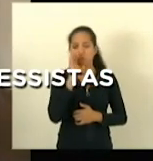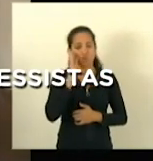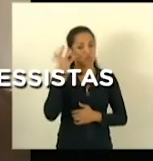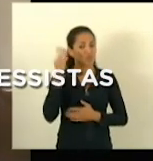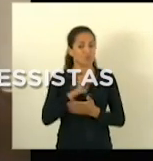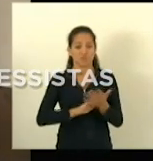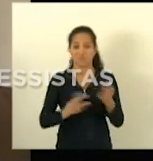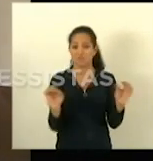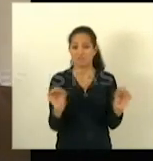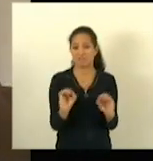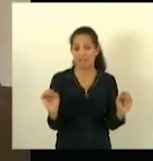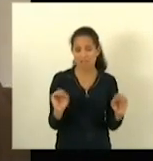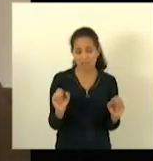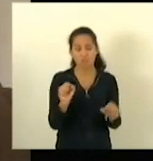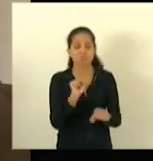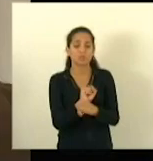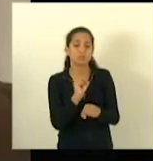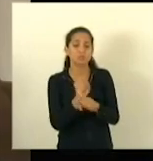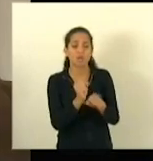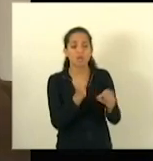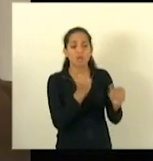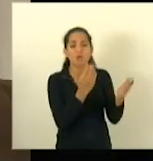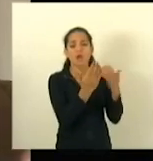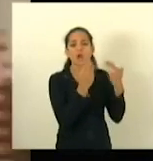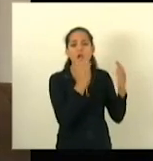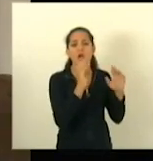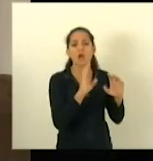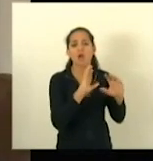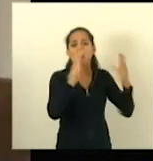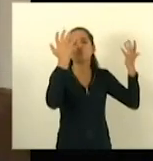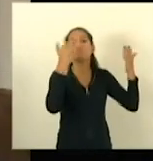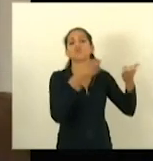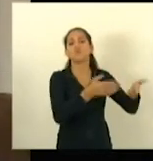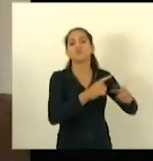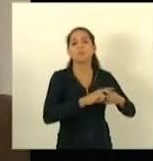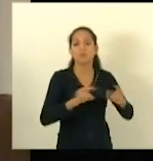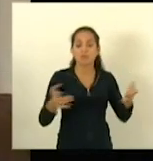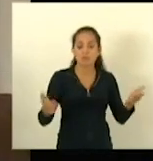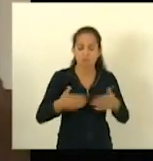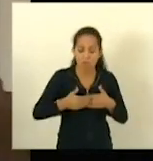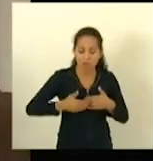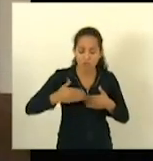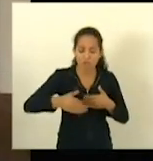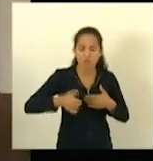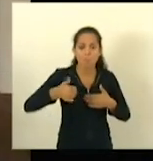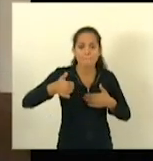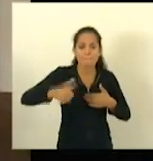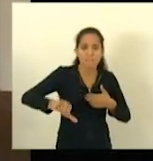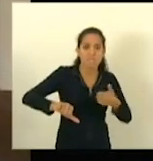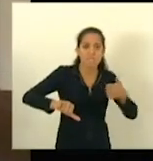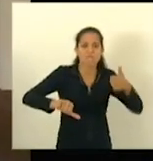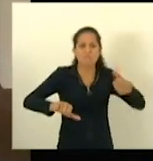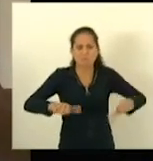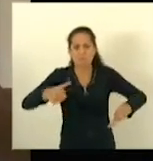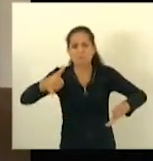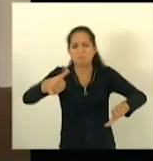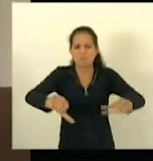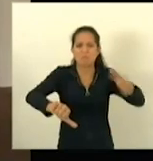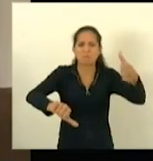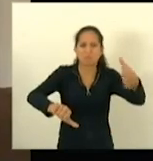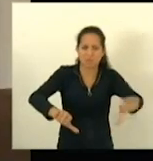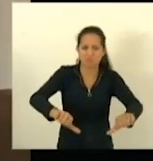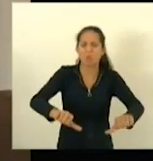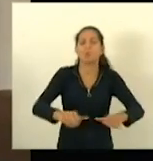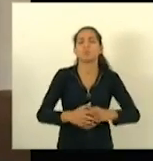aguardando esse entendimento Mas agora as coisas estão cada vez pior Eu recebo, por exemplo,